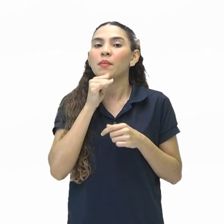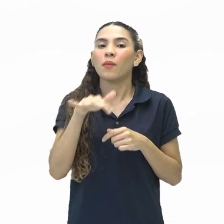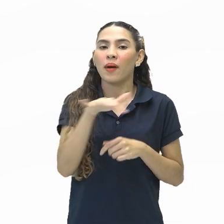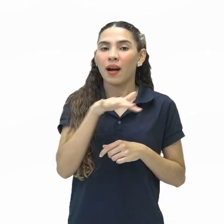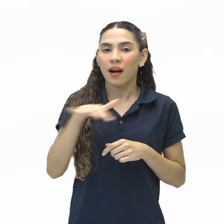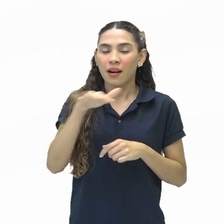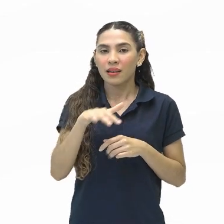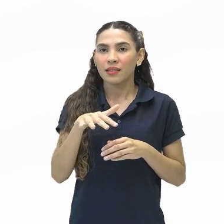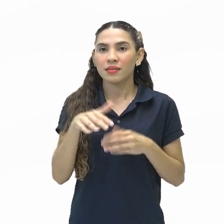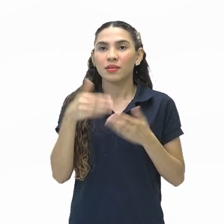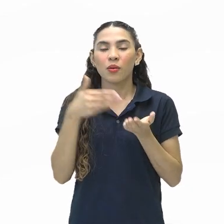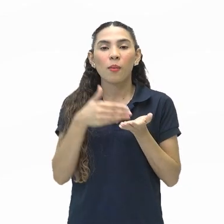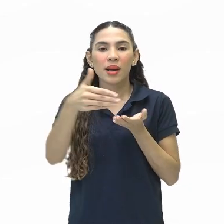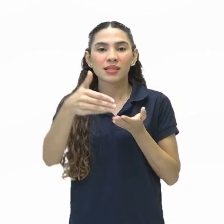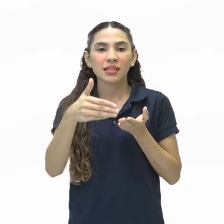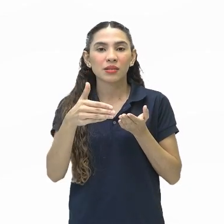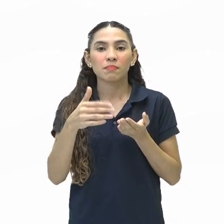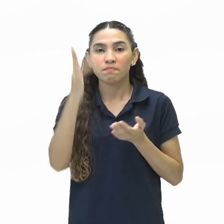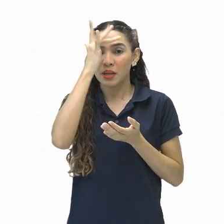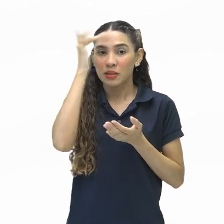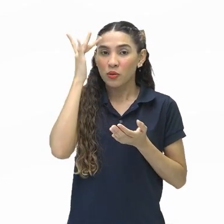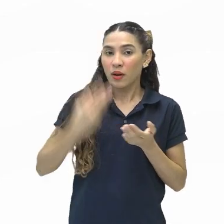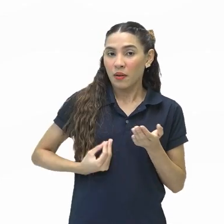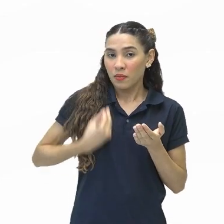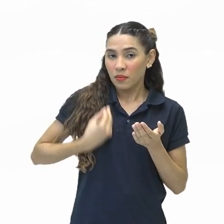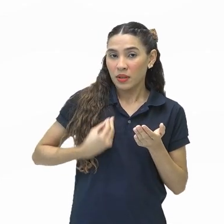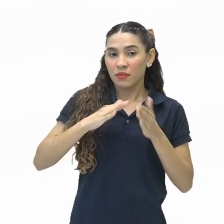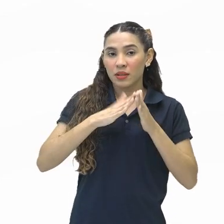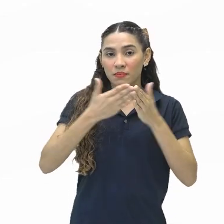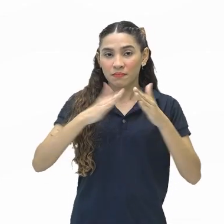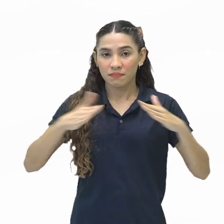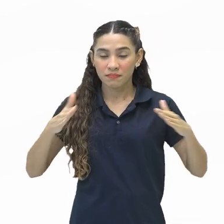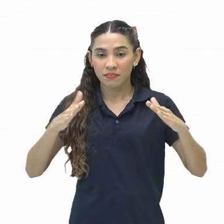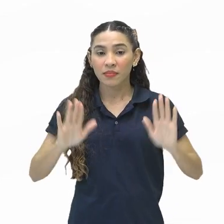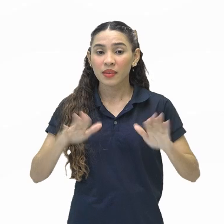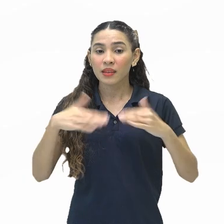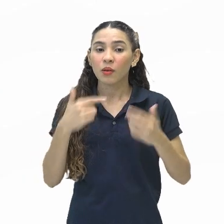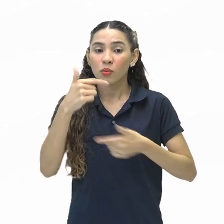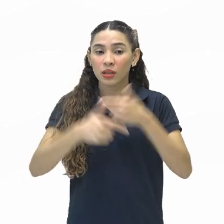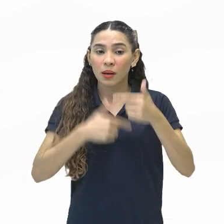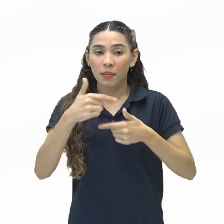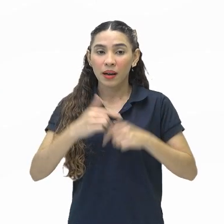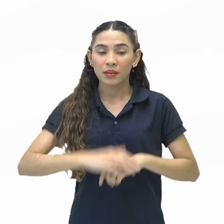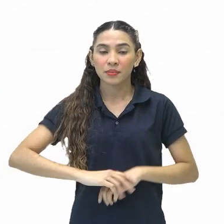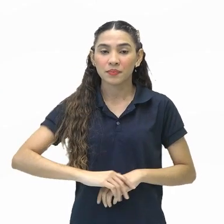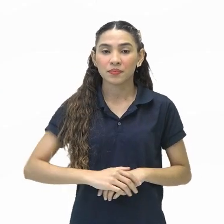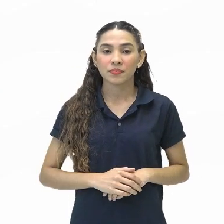espaços. Começando pelo ribeirinho. Então vamos lá, o trabalho ribeirinho,